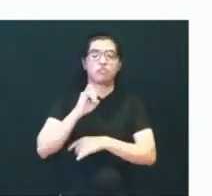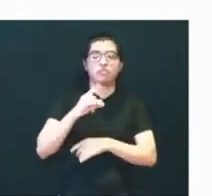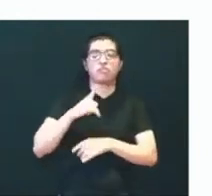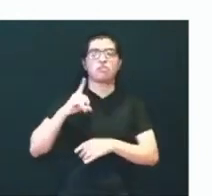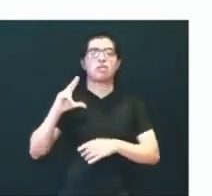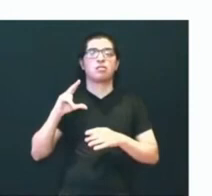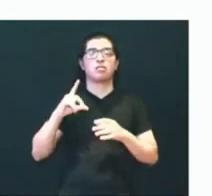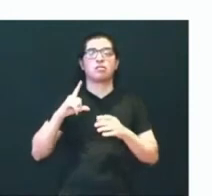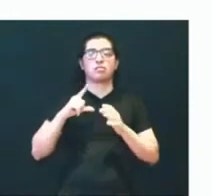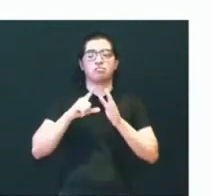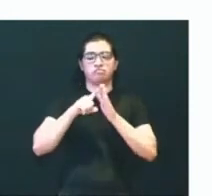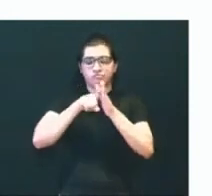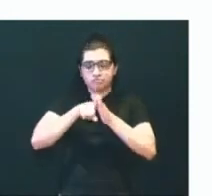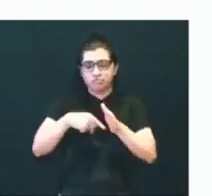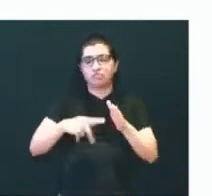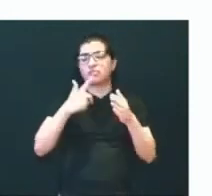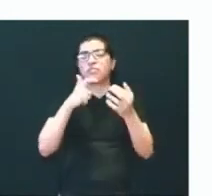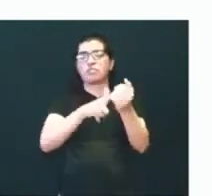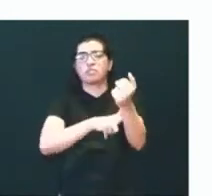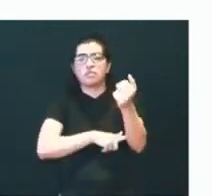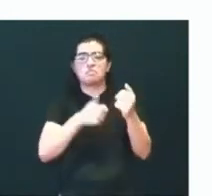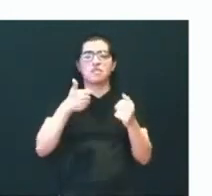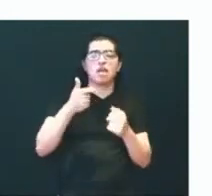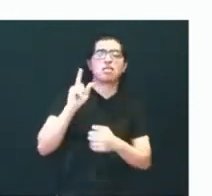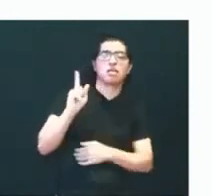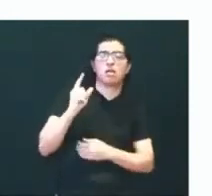toxicidade, saber as consequências em longo prazo da